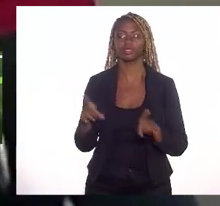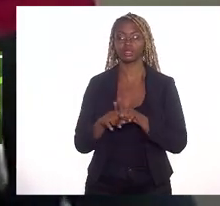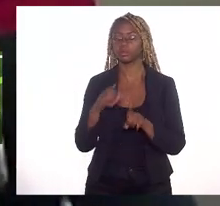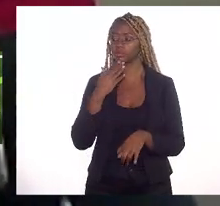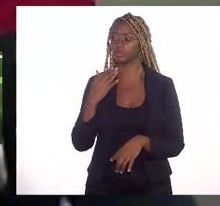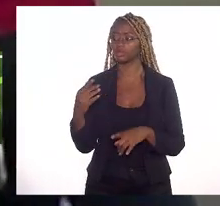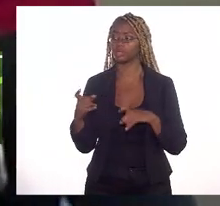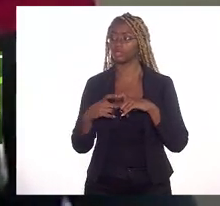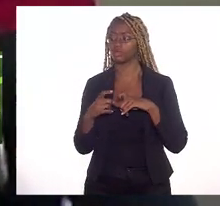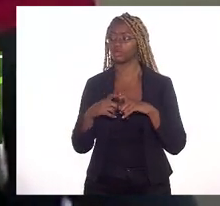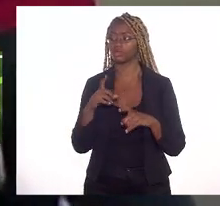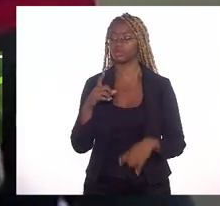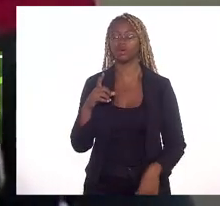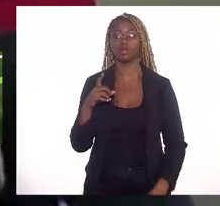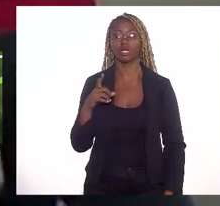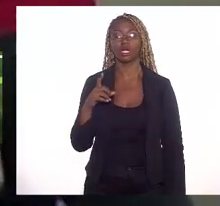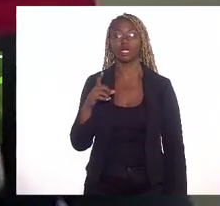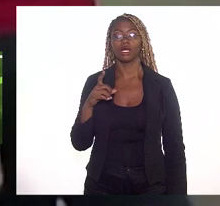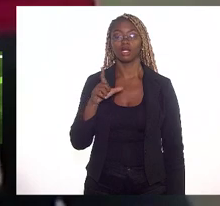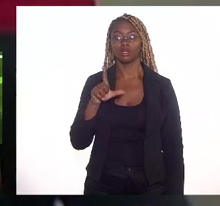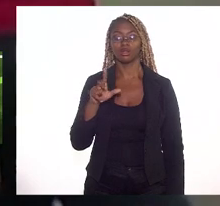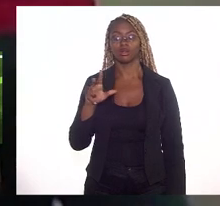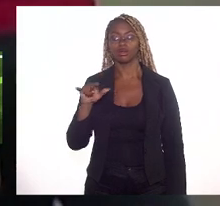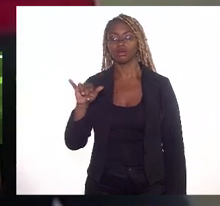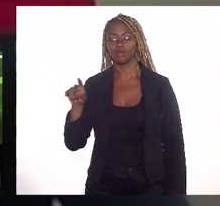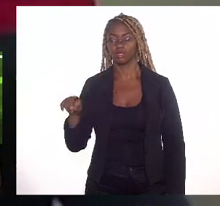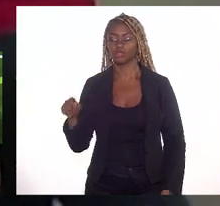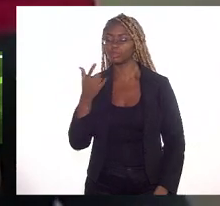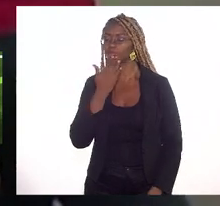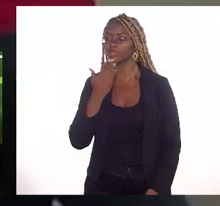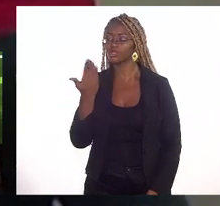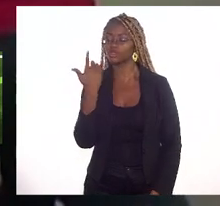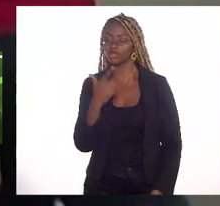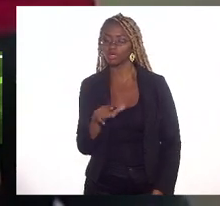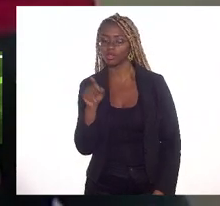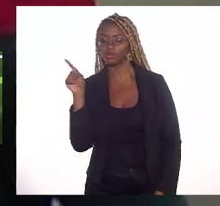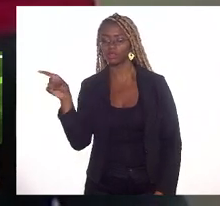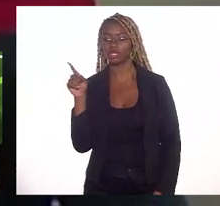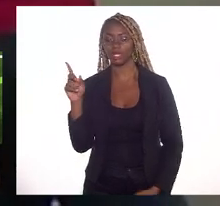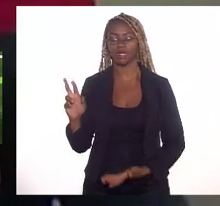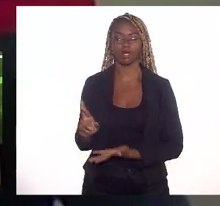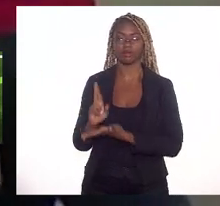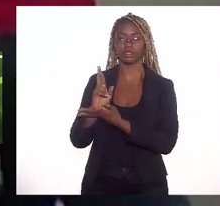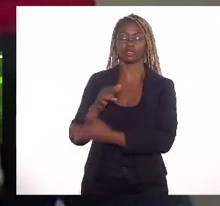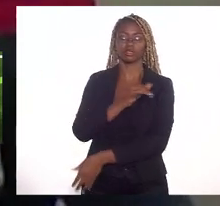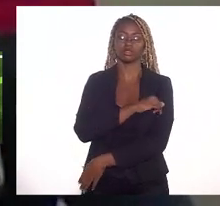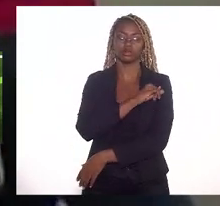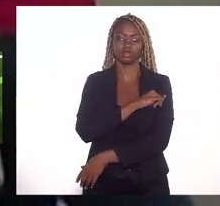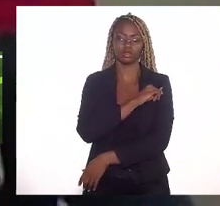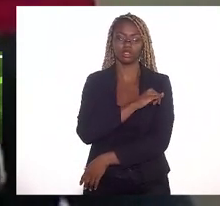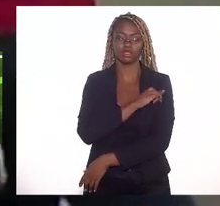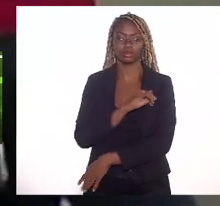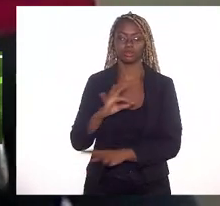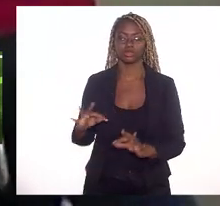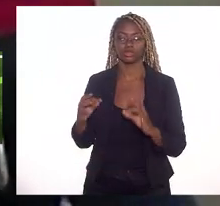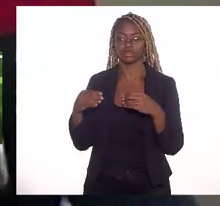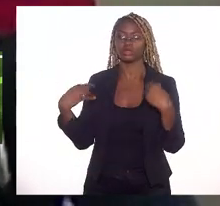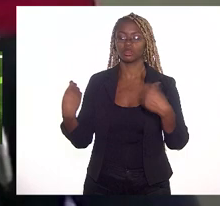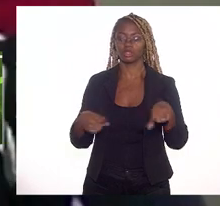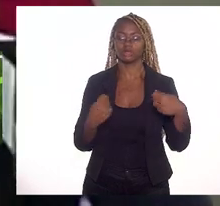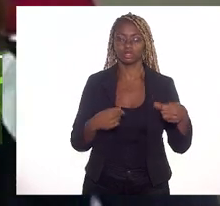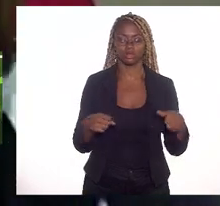Luiz Fernando que seja um embaixador do Rio de Janeiro nas demandas trazidas aí